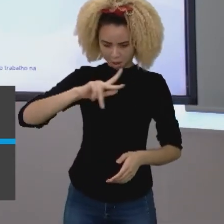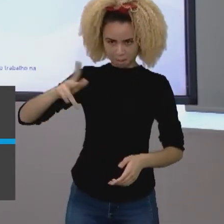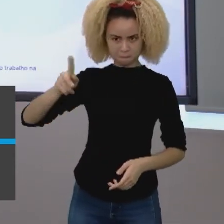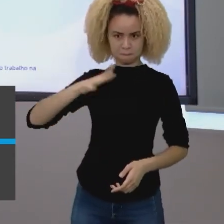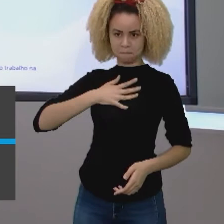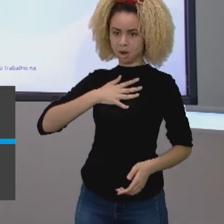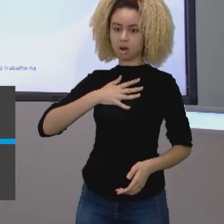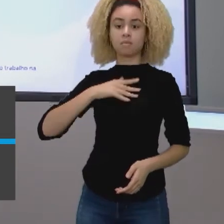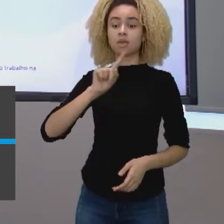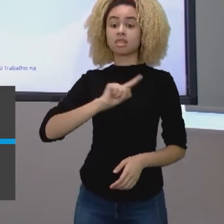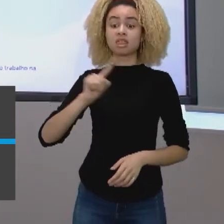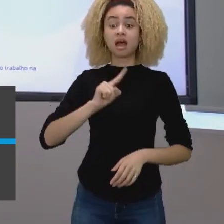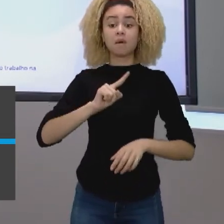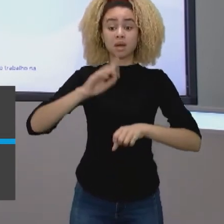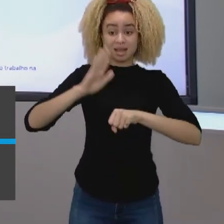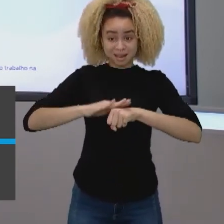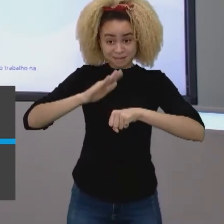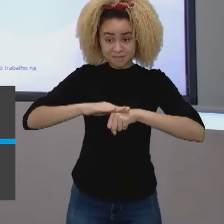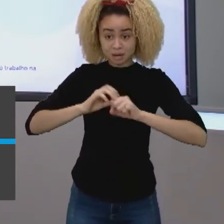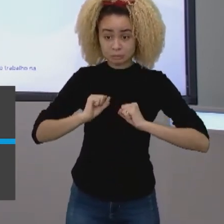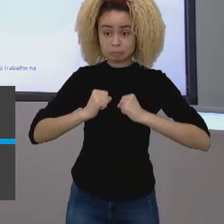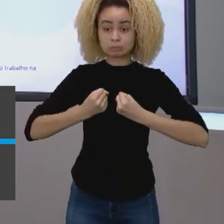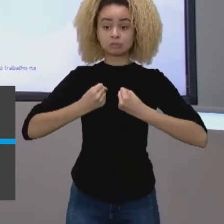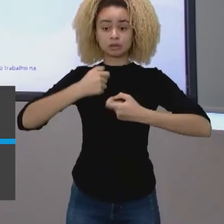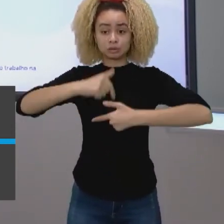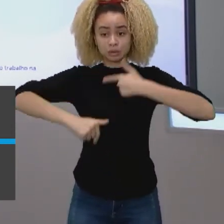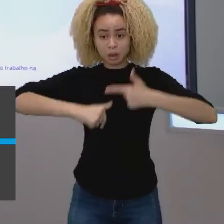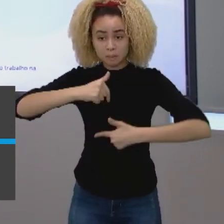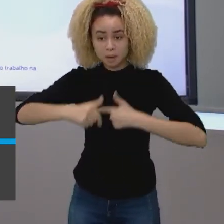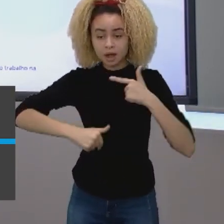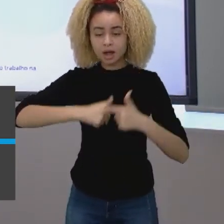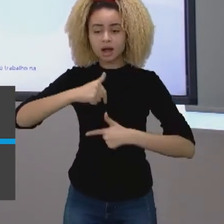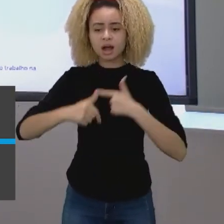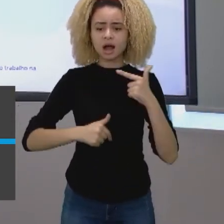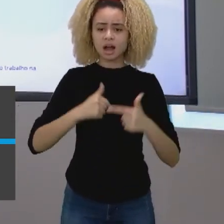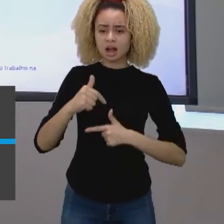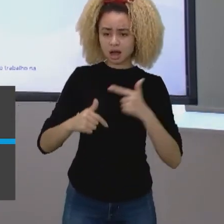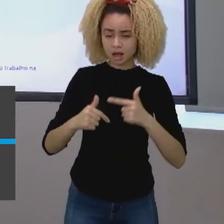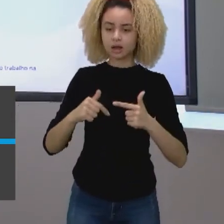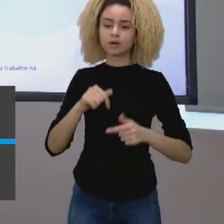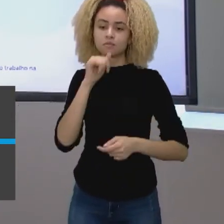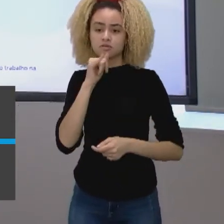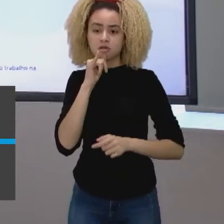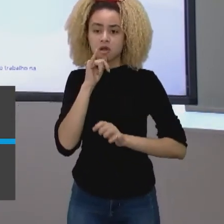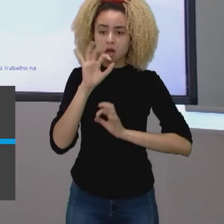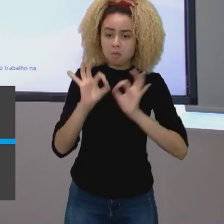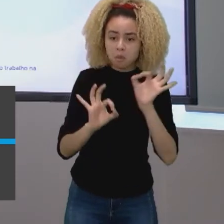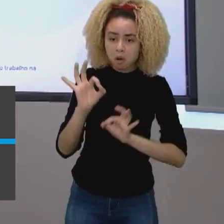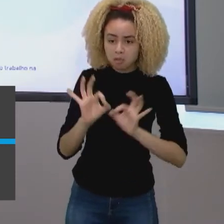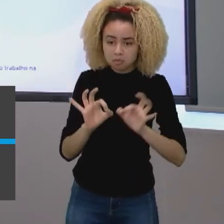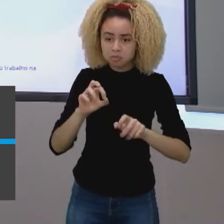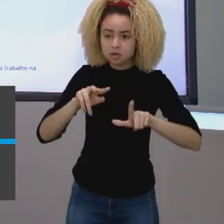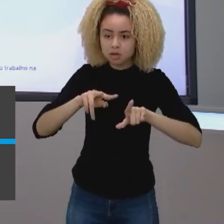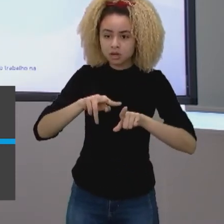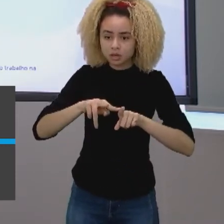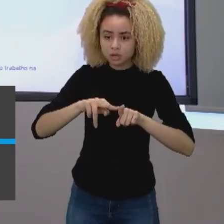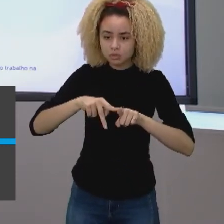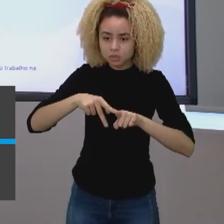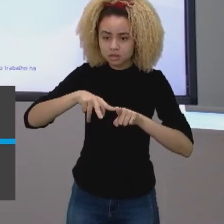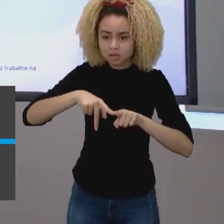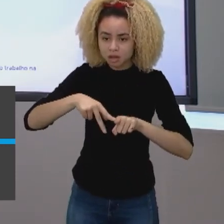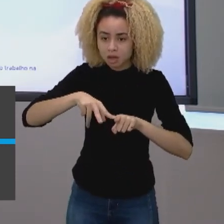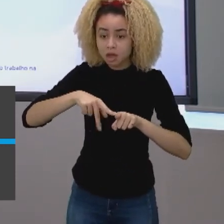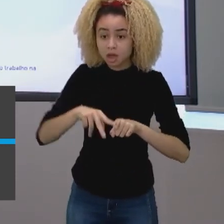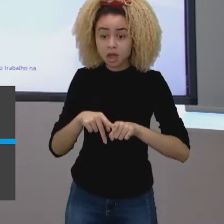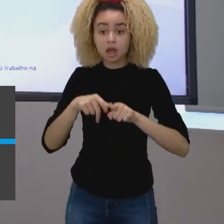ou seja, ele produz com a força de trabalho, ele monta um skate, por exemplo, um carro, isso é produção de